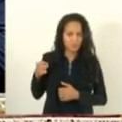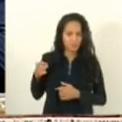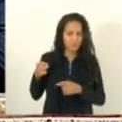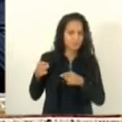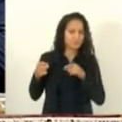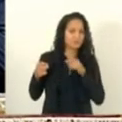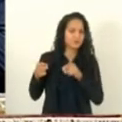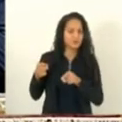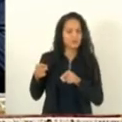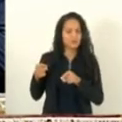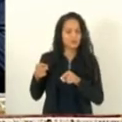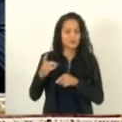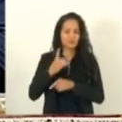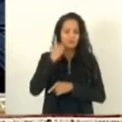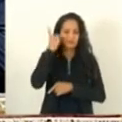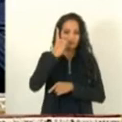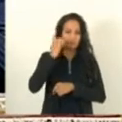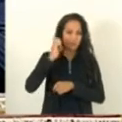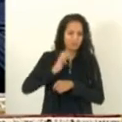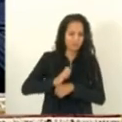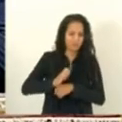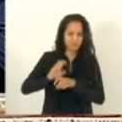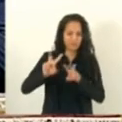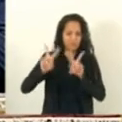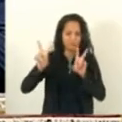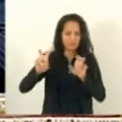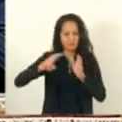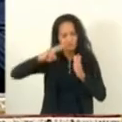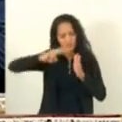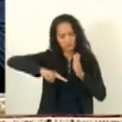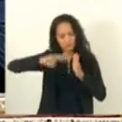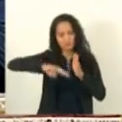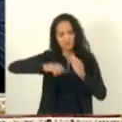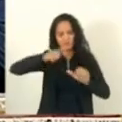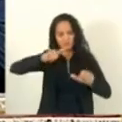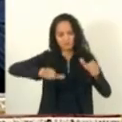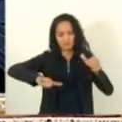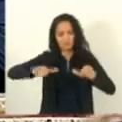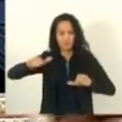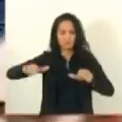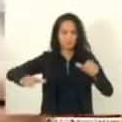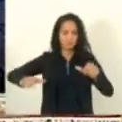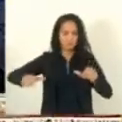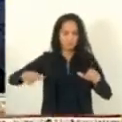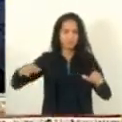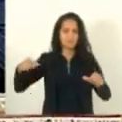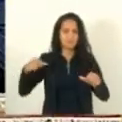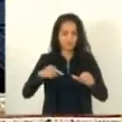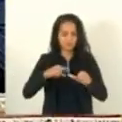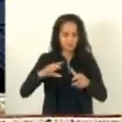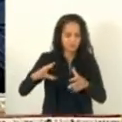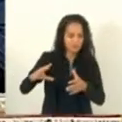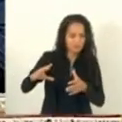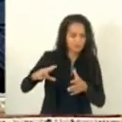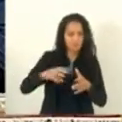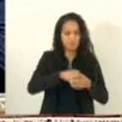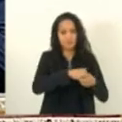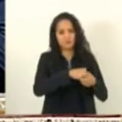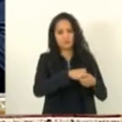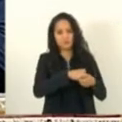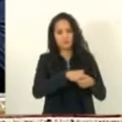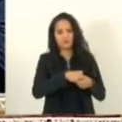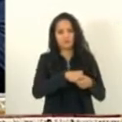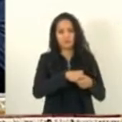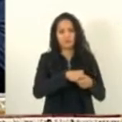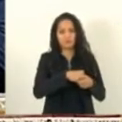a matéria tratada no autógrafo em análise encontra-se inserida na esfera